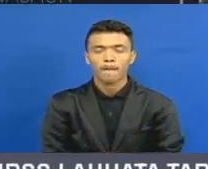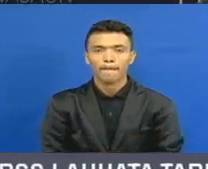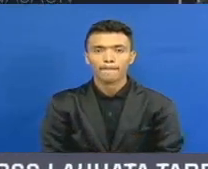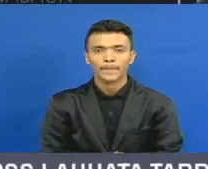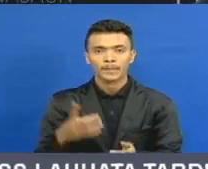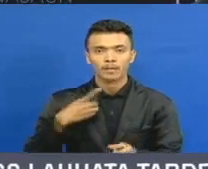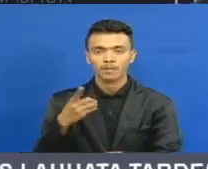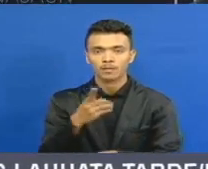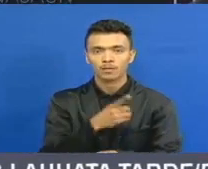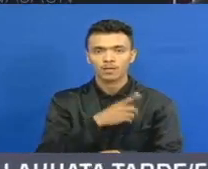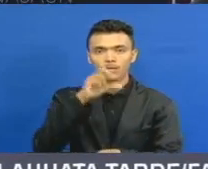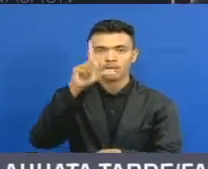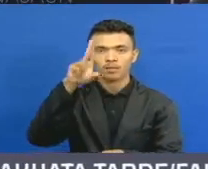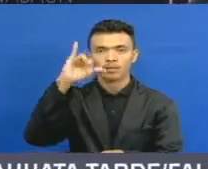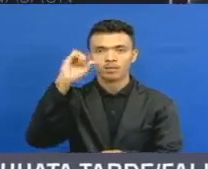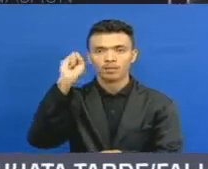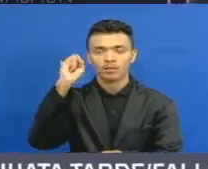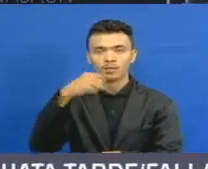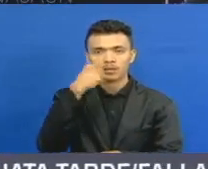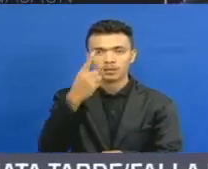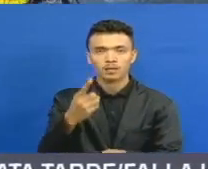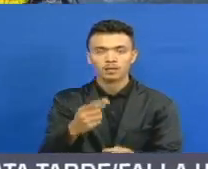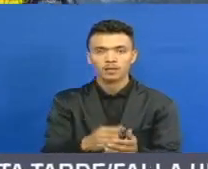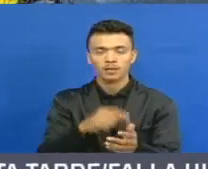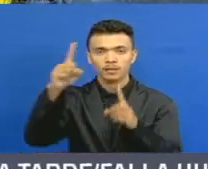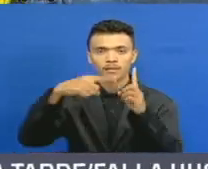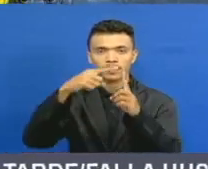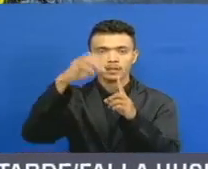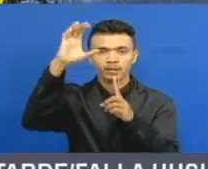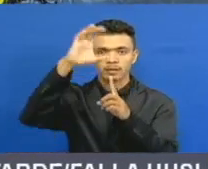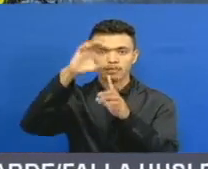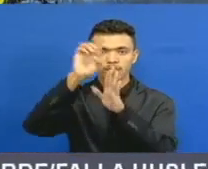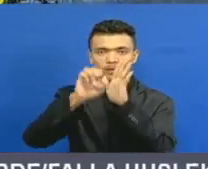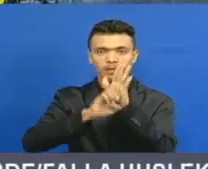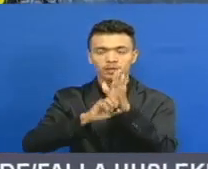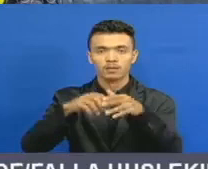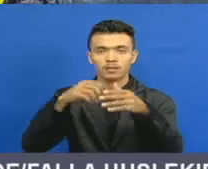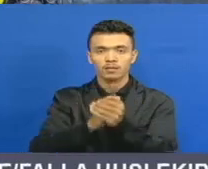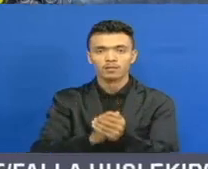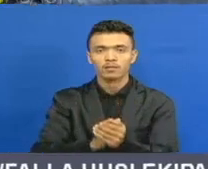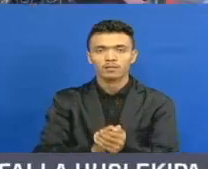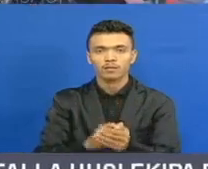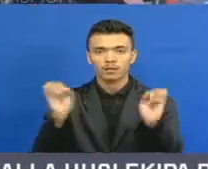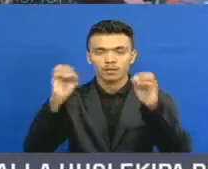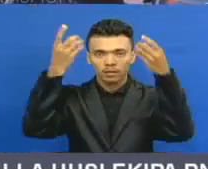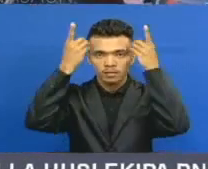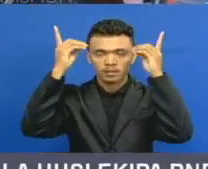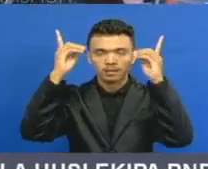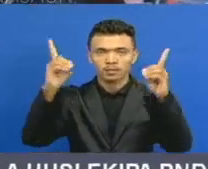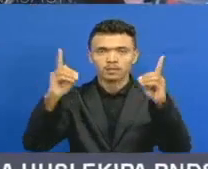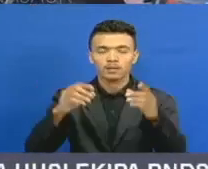Deputado Luiz Roberto da Silva considera bandida chefes tarô Moura legislação sem